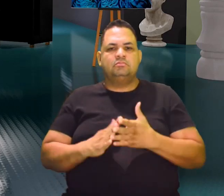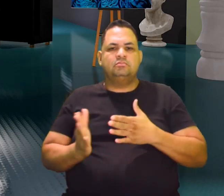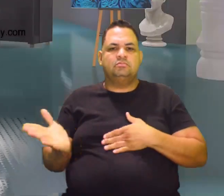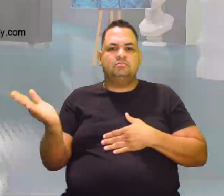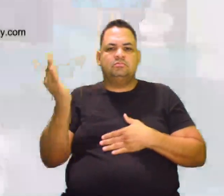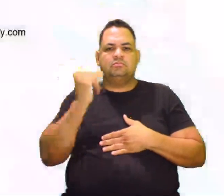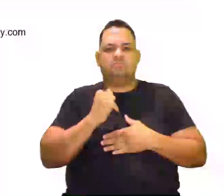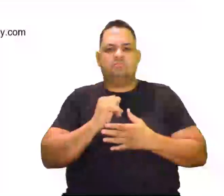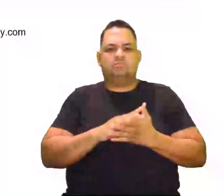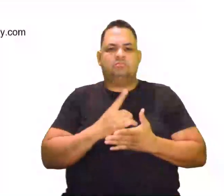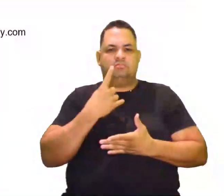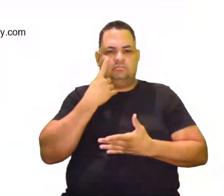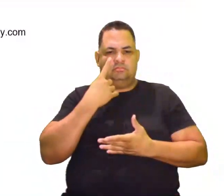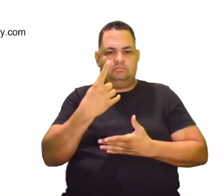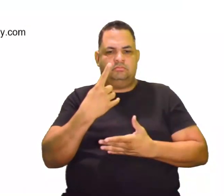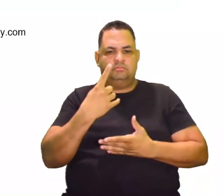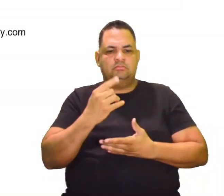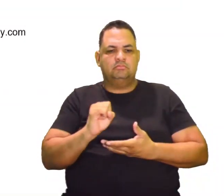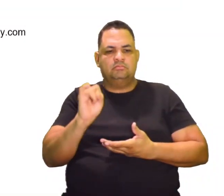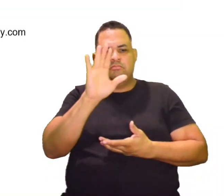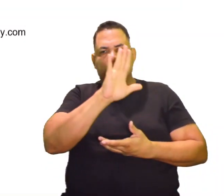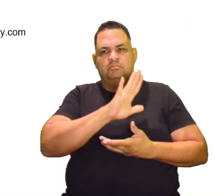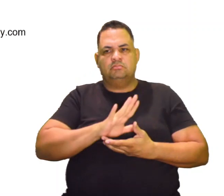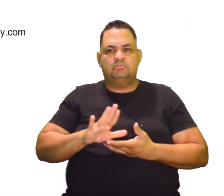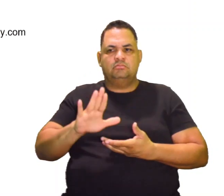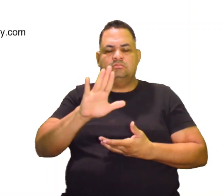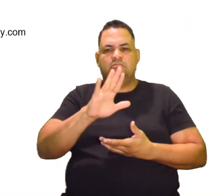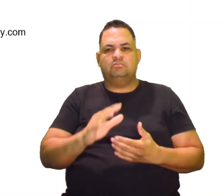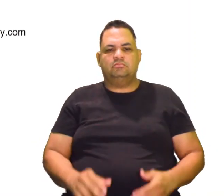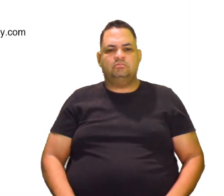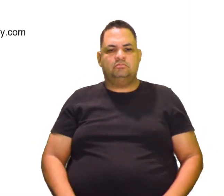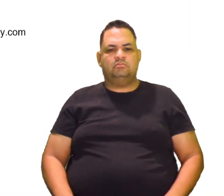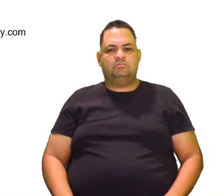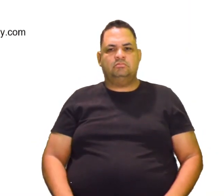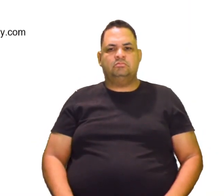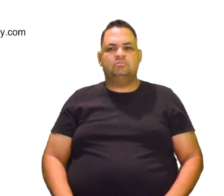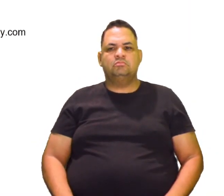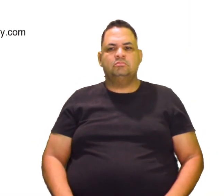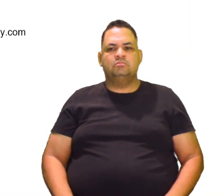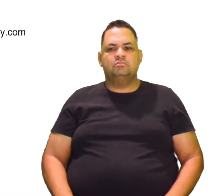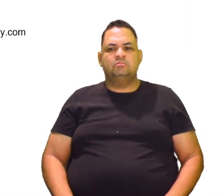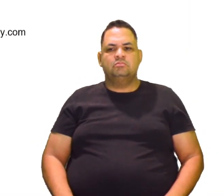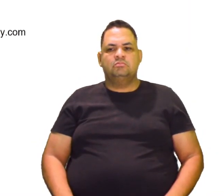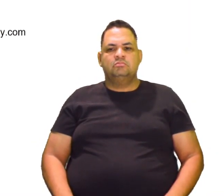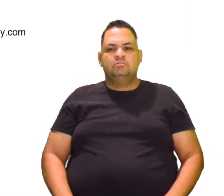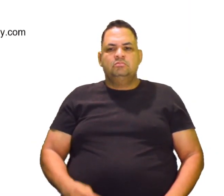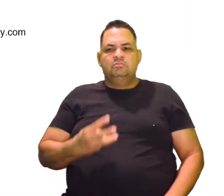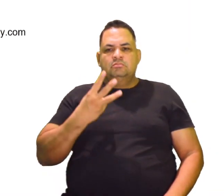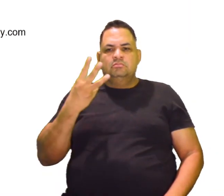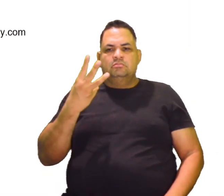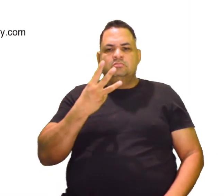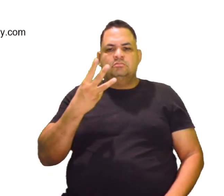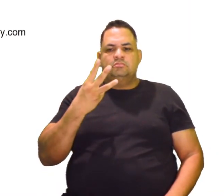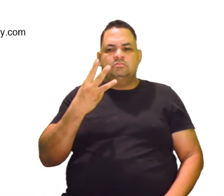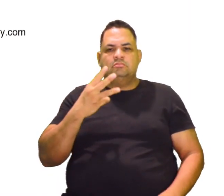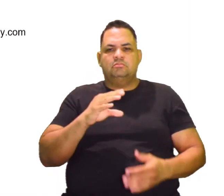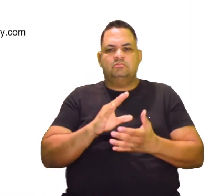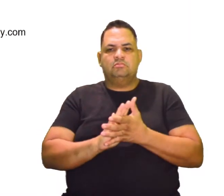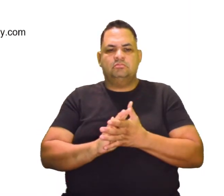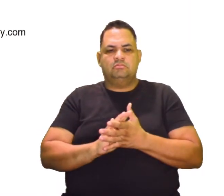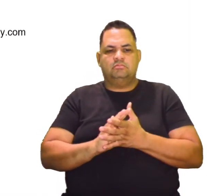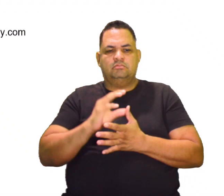olhar um pouco mais de perto essas imagens. Então, as 3 pirâmides de